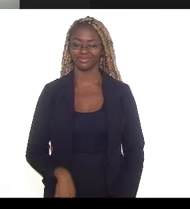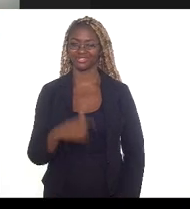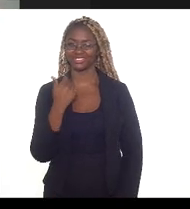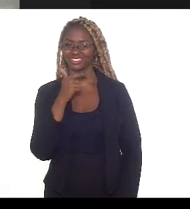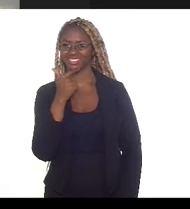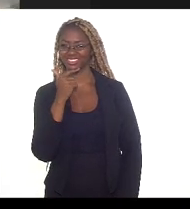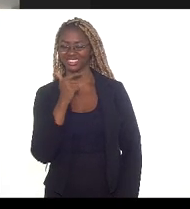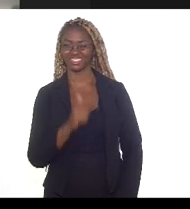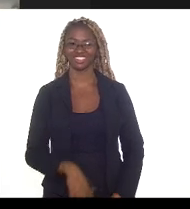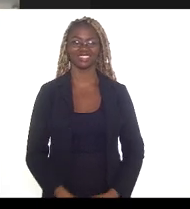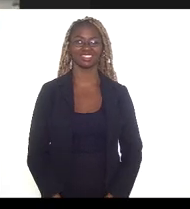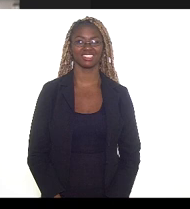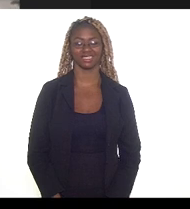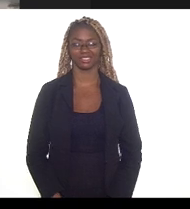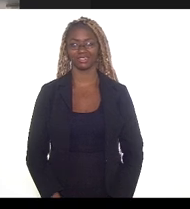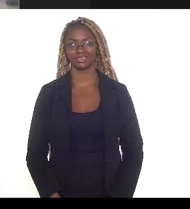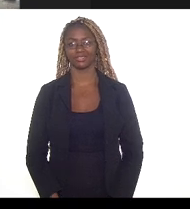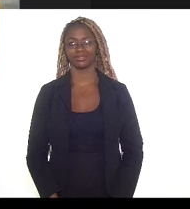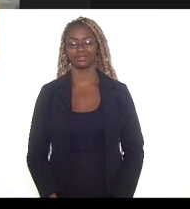E forte.